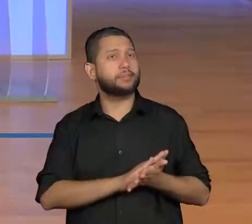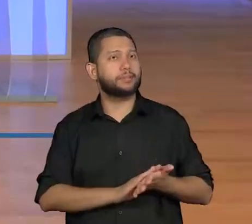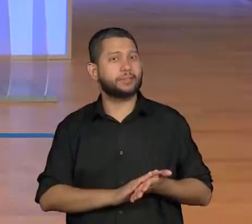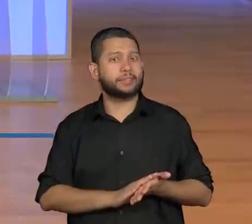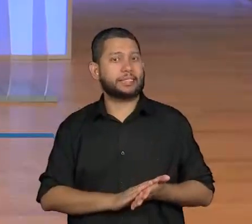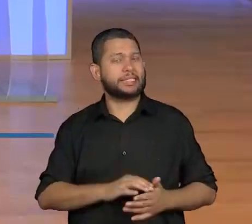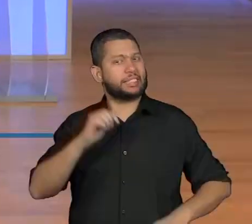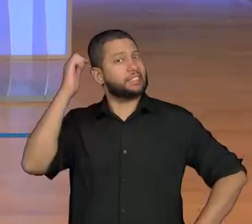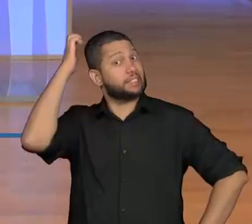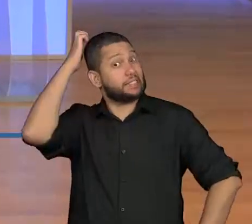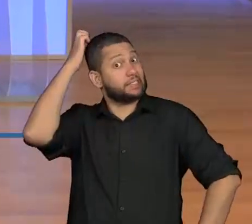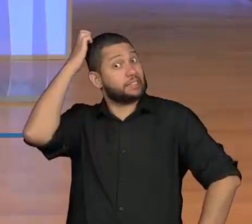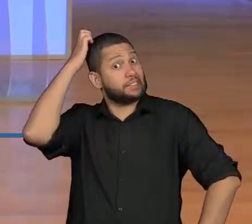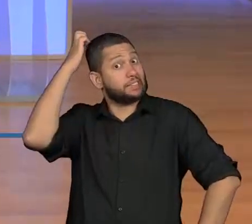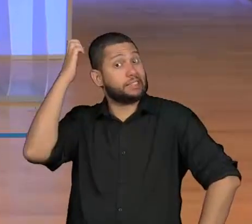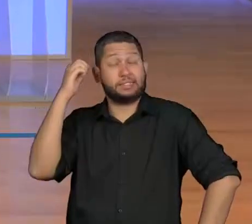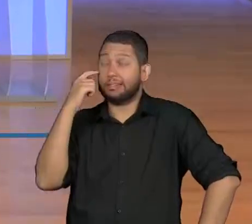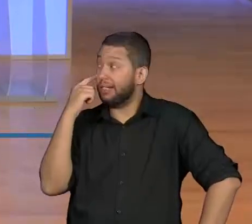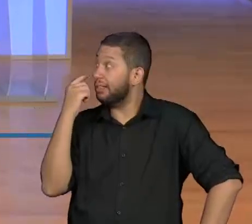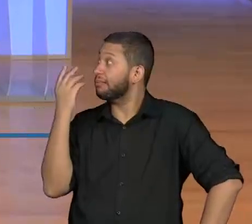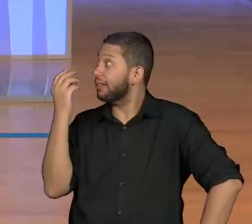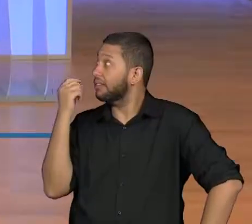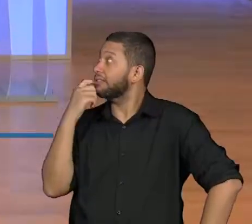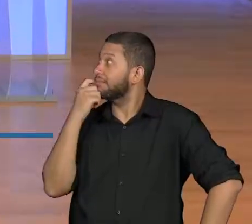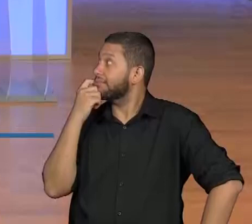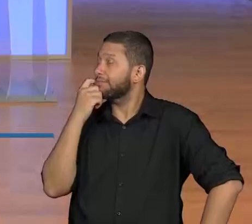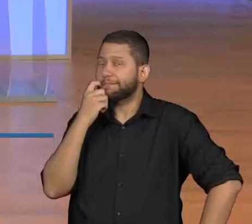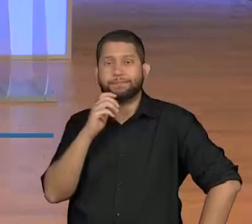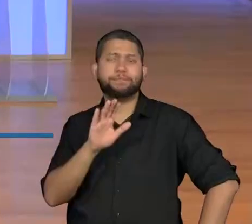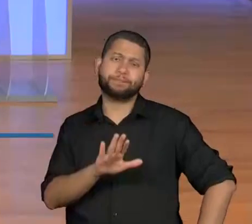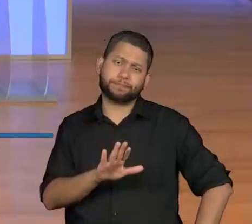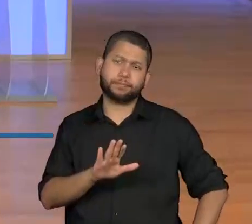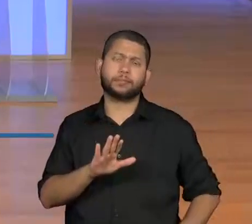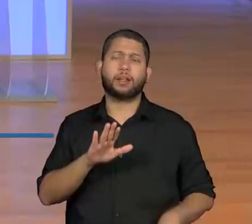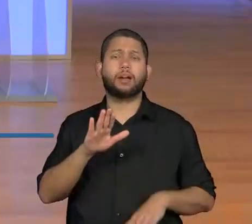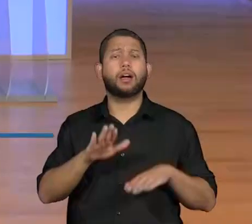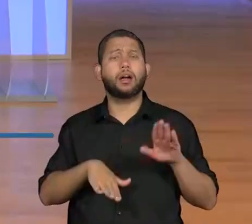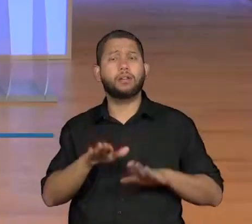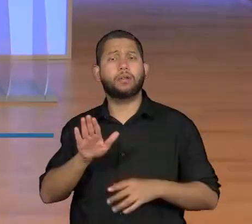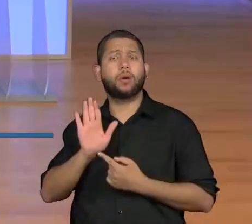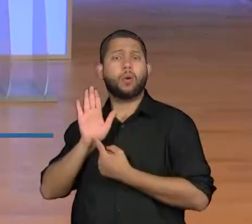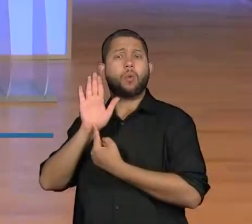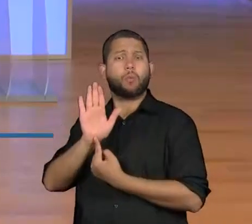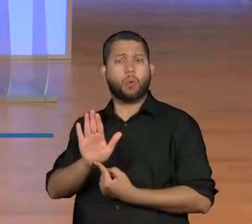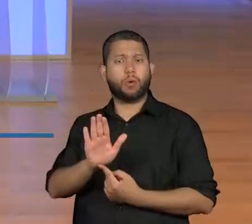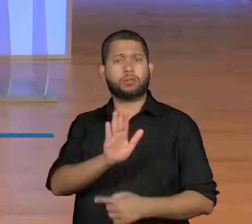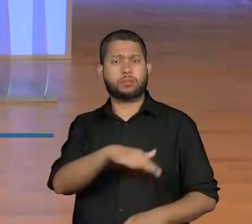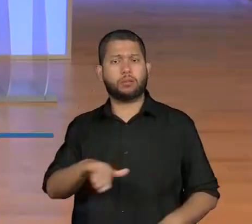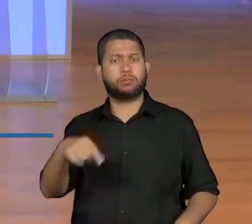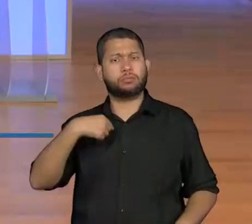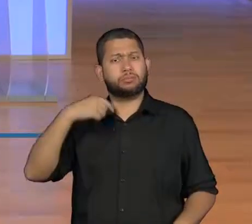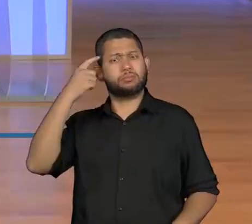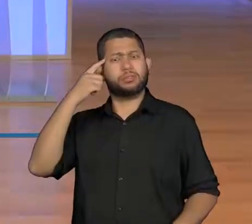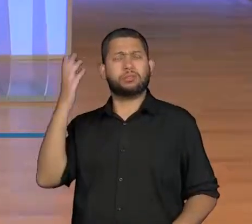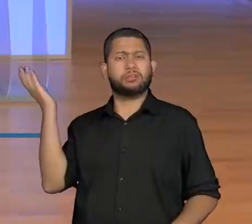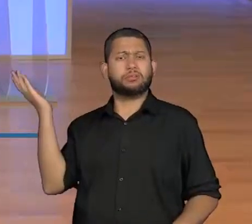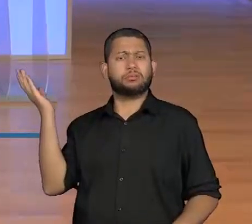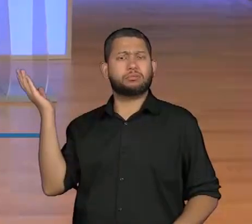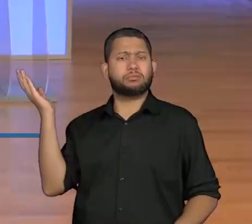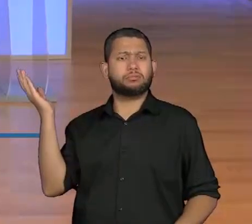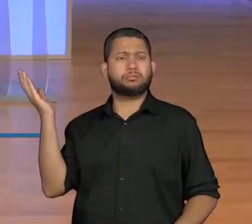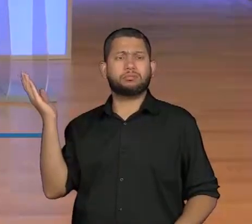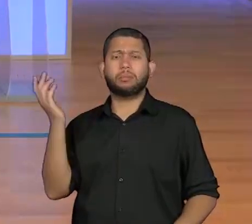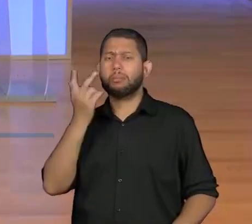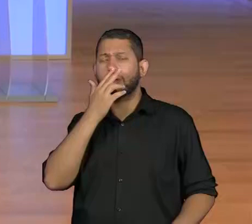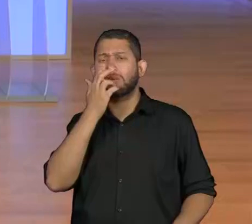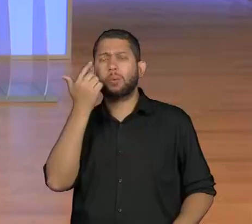Tá? Mas, pessoal, é muito normal quando a gente mostra isso para os estudantes que surjam